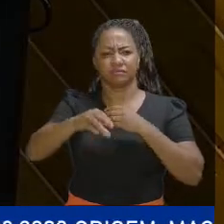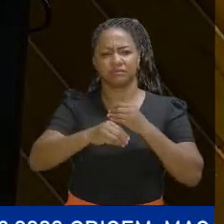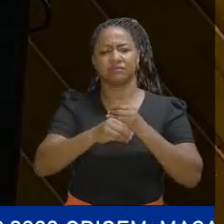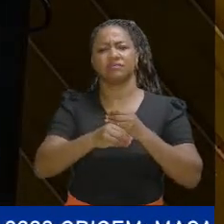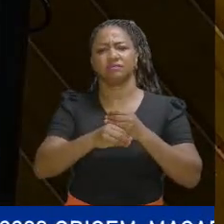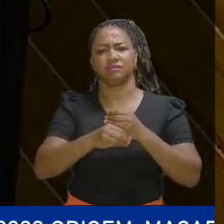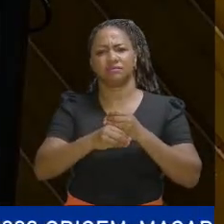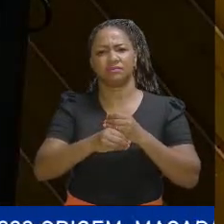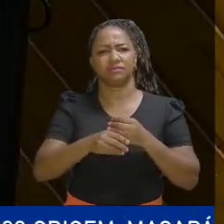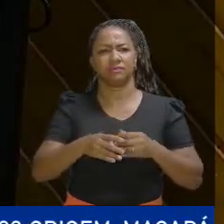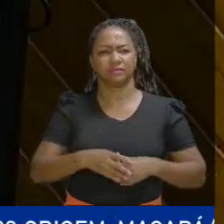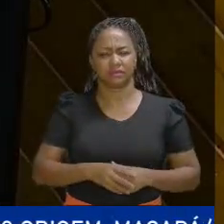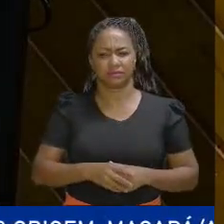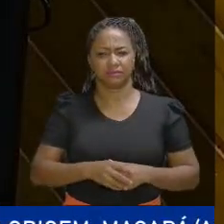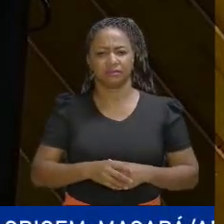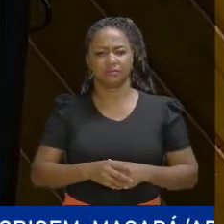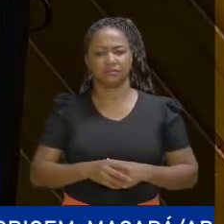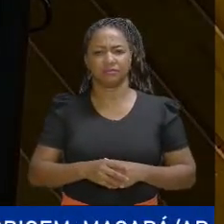ressalvas